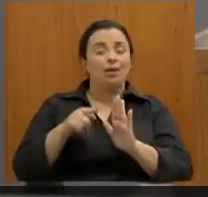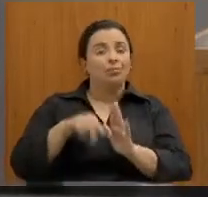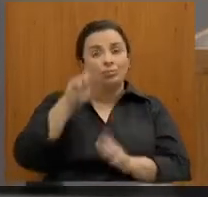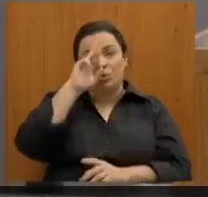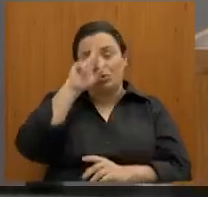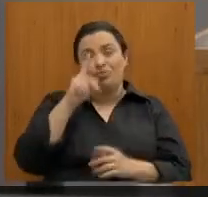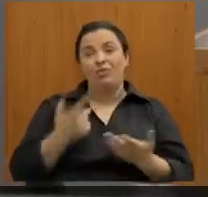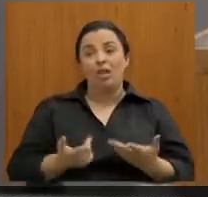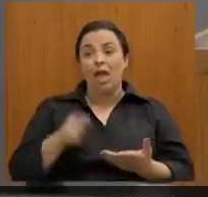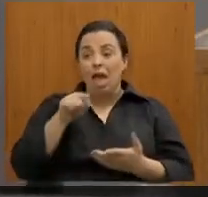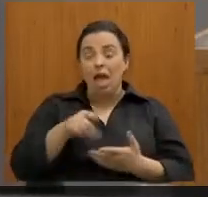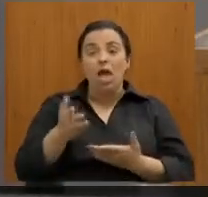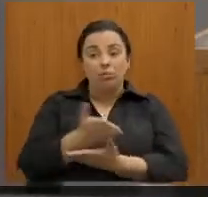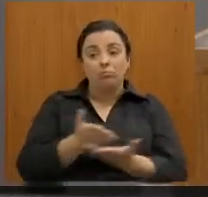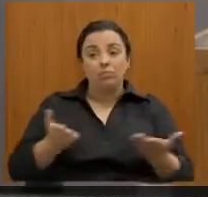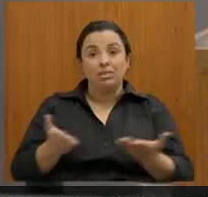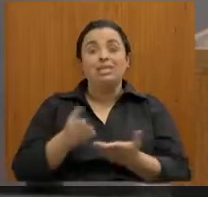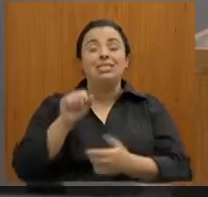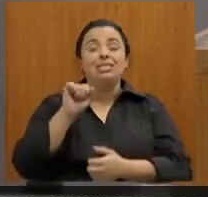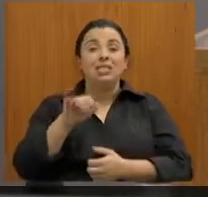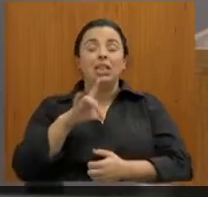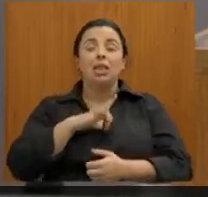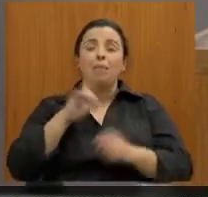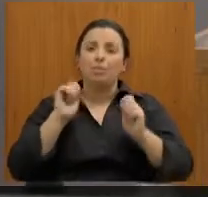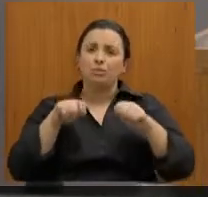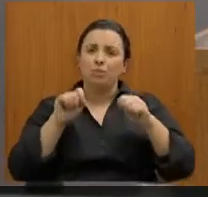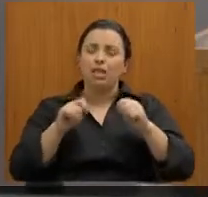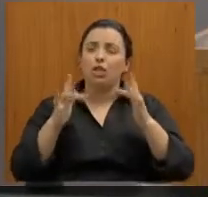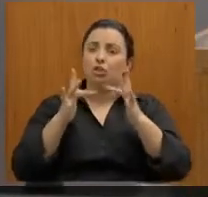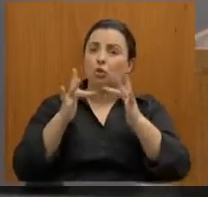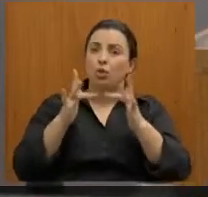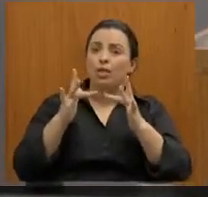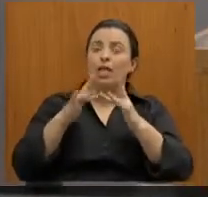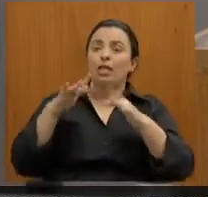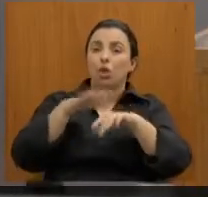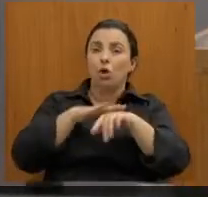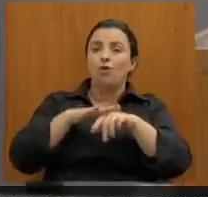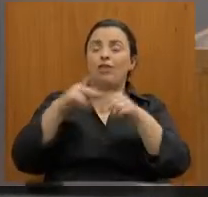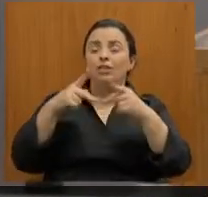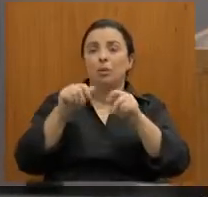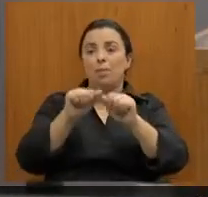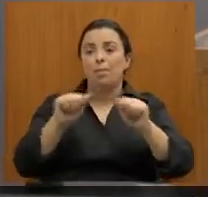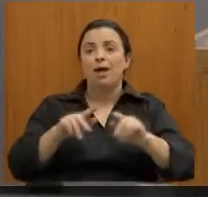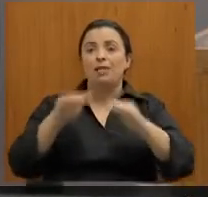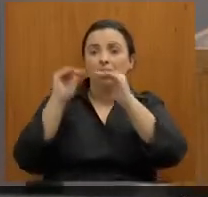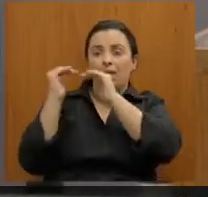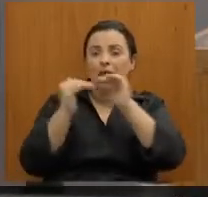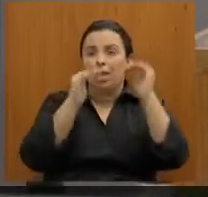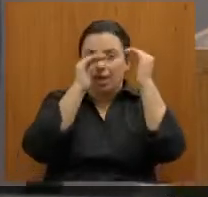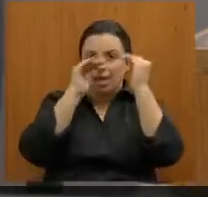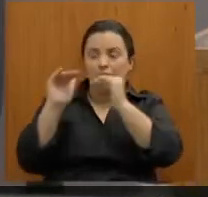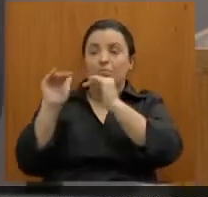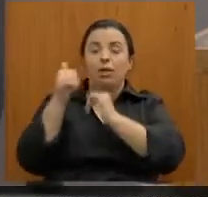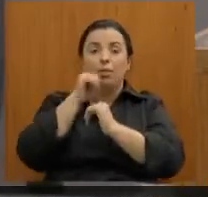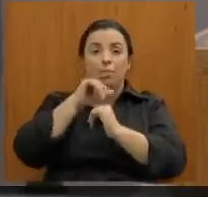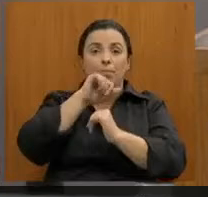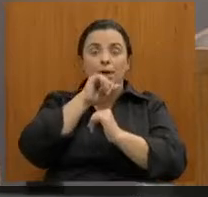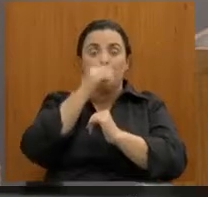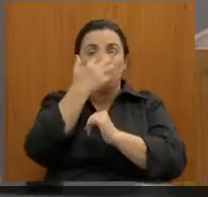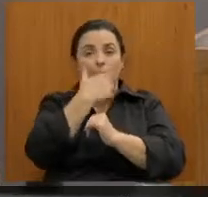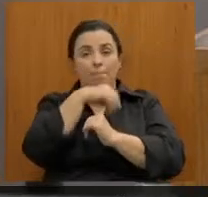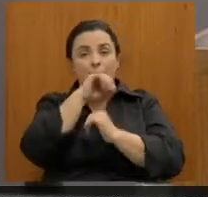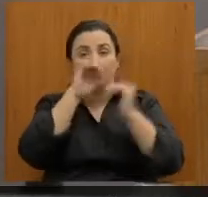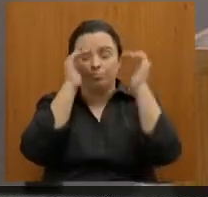a possibilidade de contato e de uma conversa sadia e harmônica de respeito ao gêneros entre pai e mãe